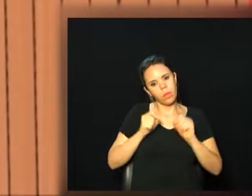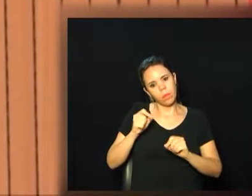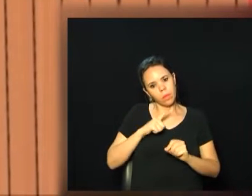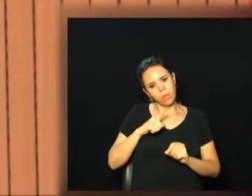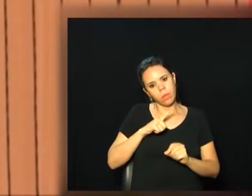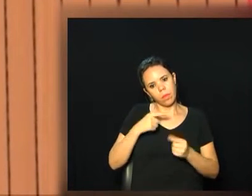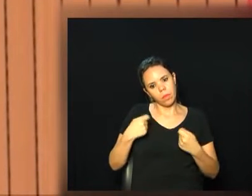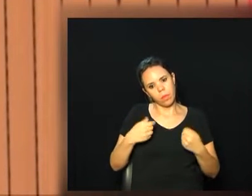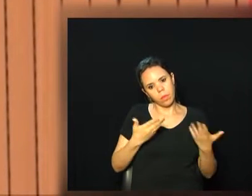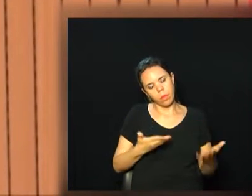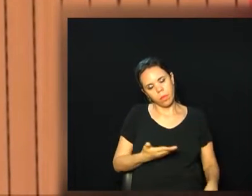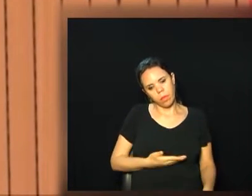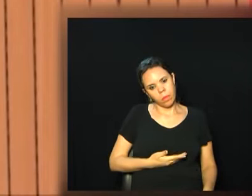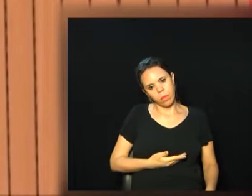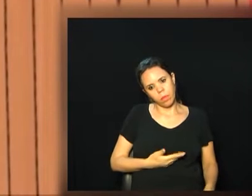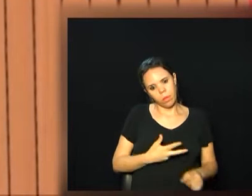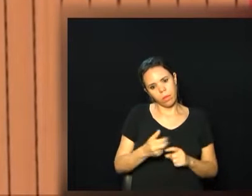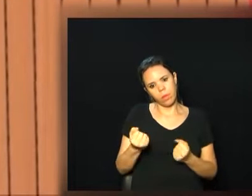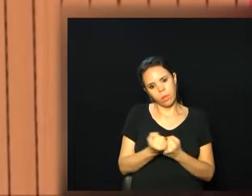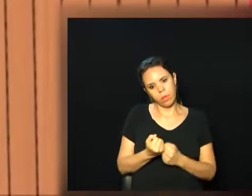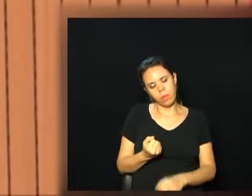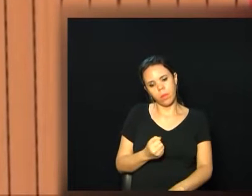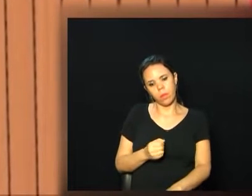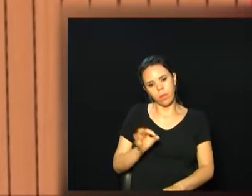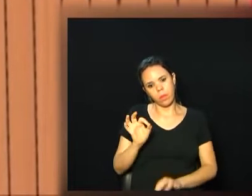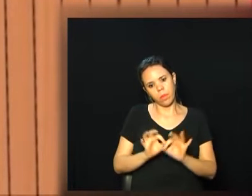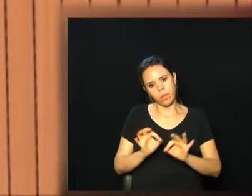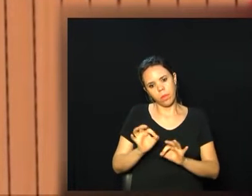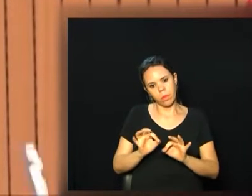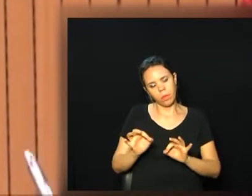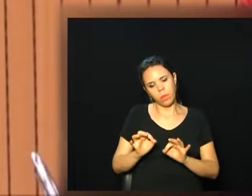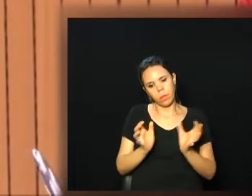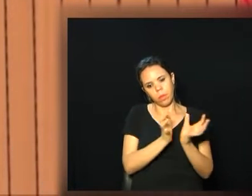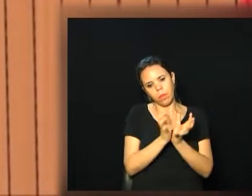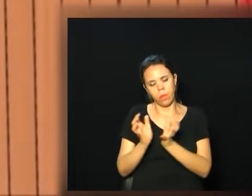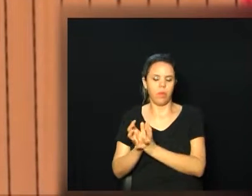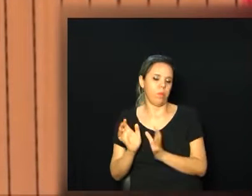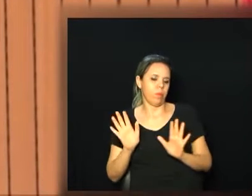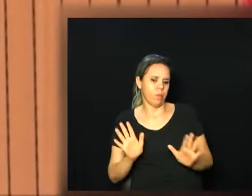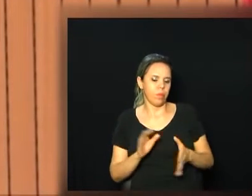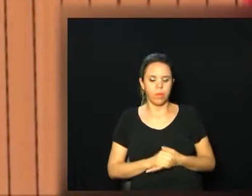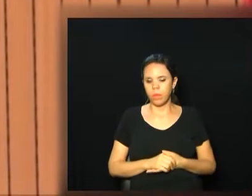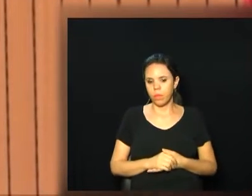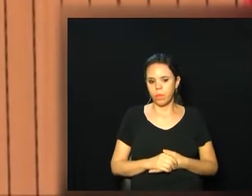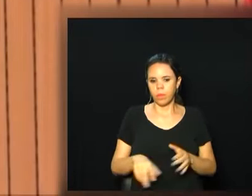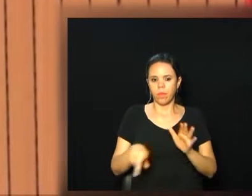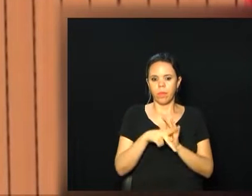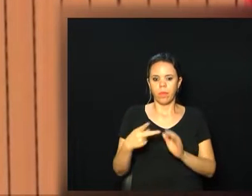teria necessidade de suprir para o planejamento das atividades dos blocos. Mas o